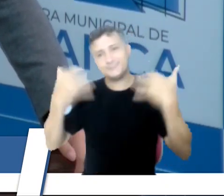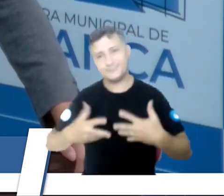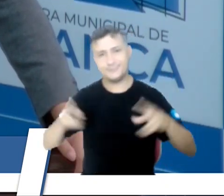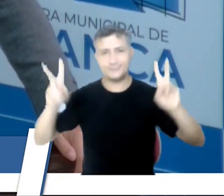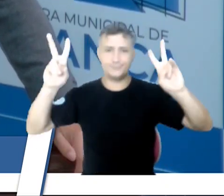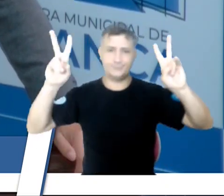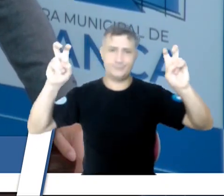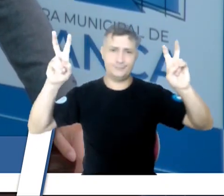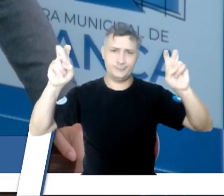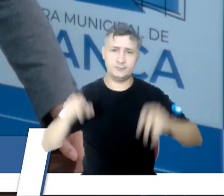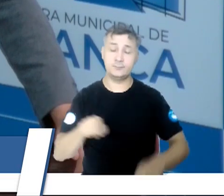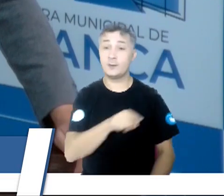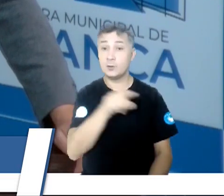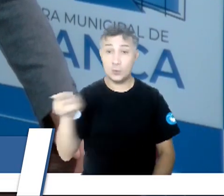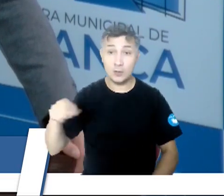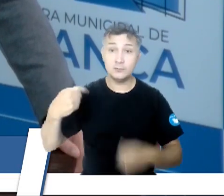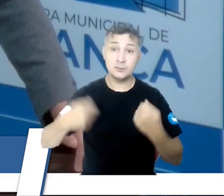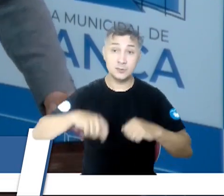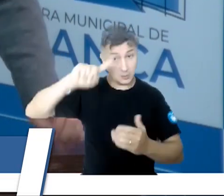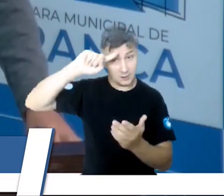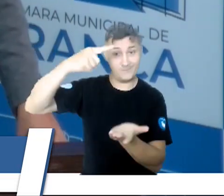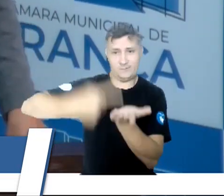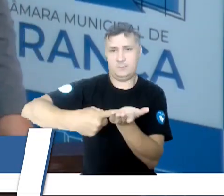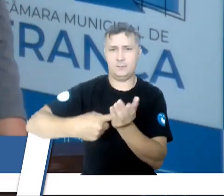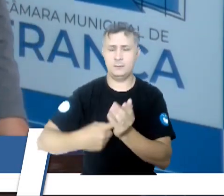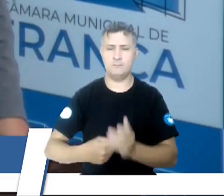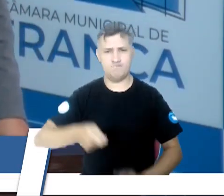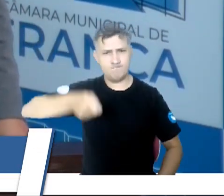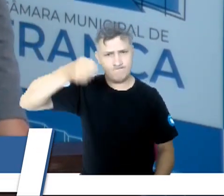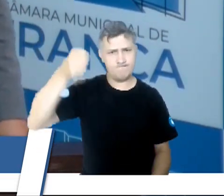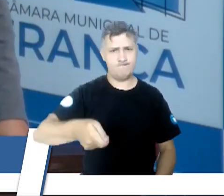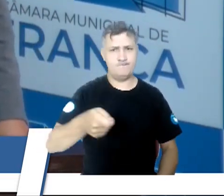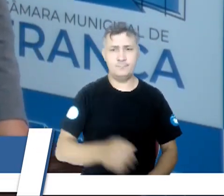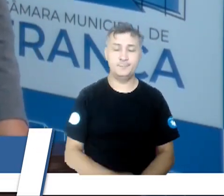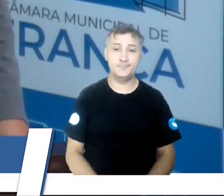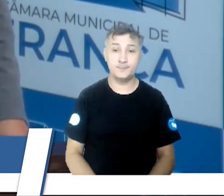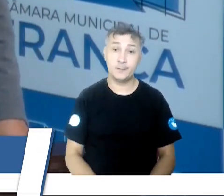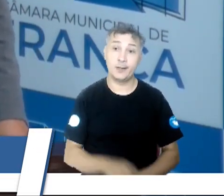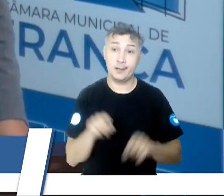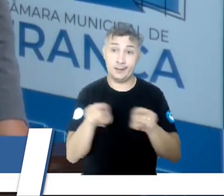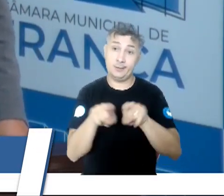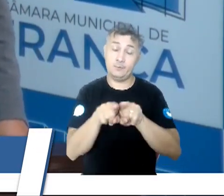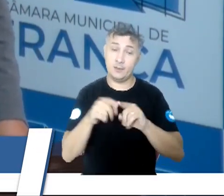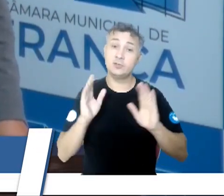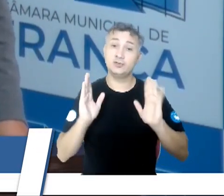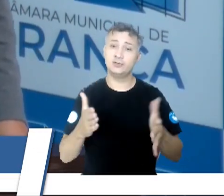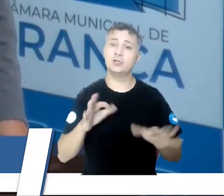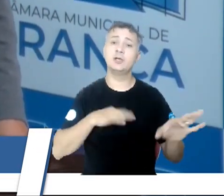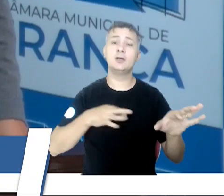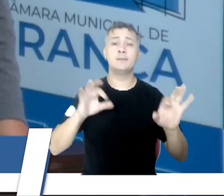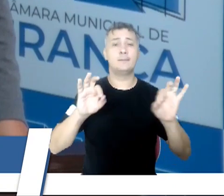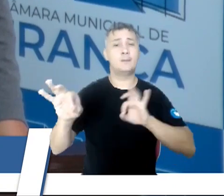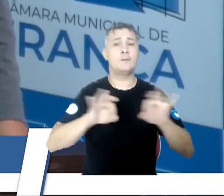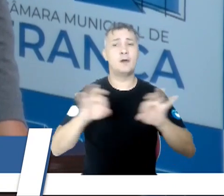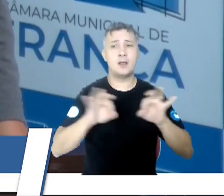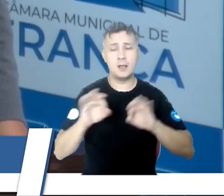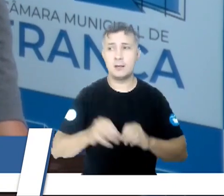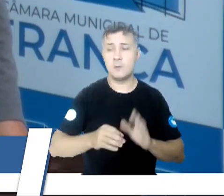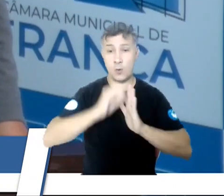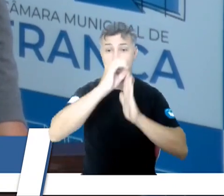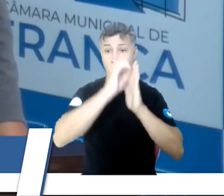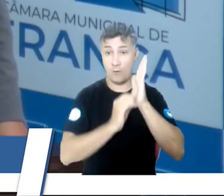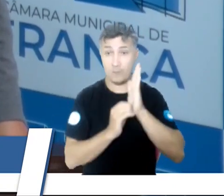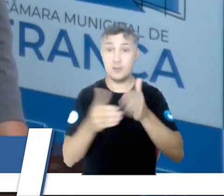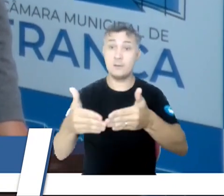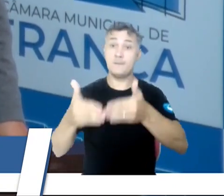tomar uma decisão firme. Inclusive, eu preparei um ofício solicitando